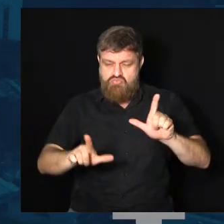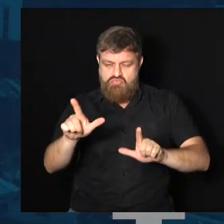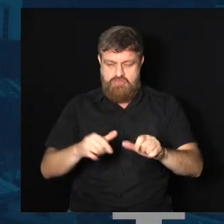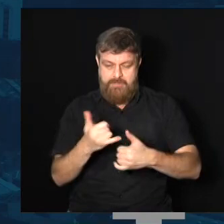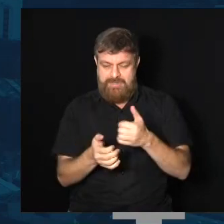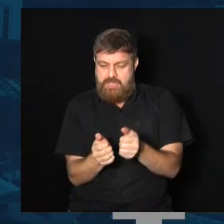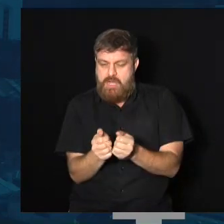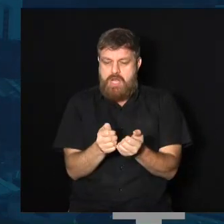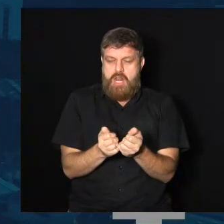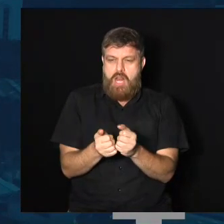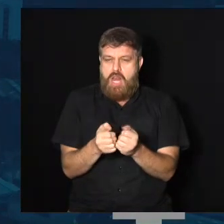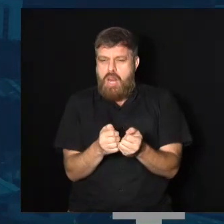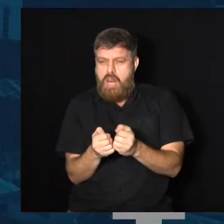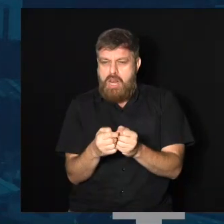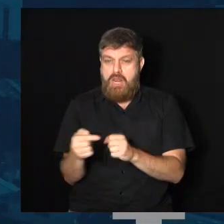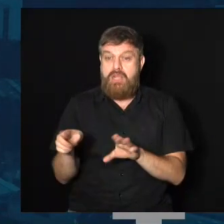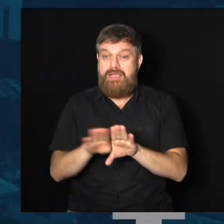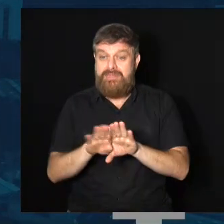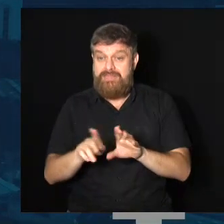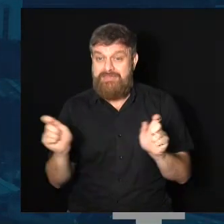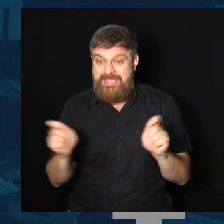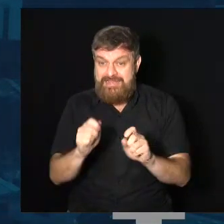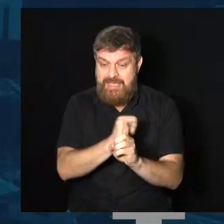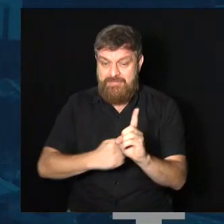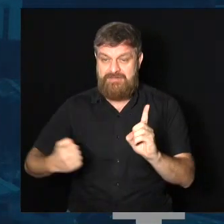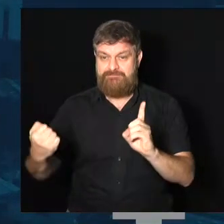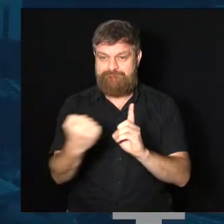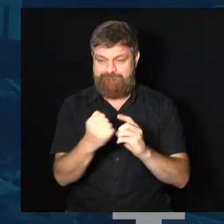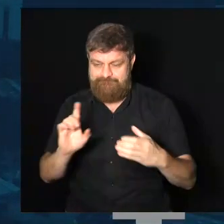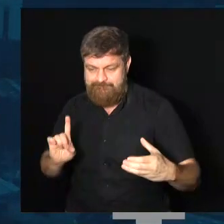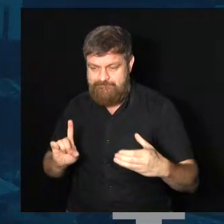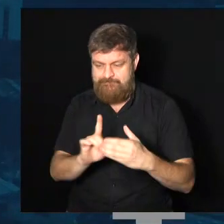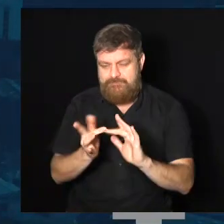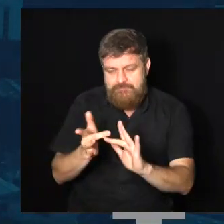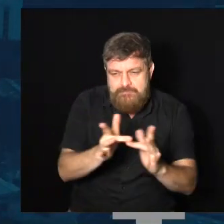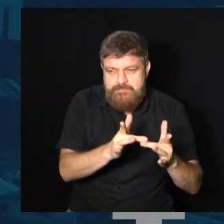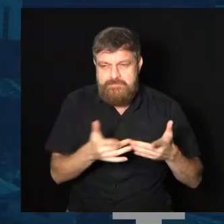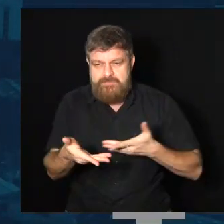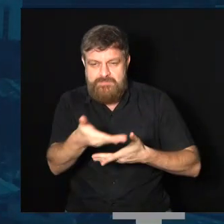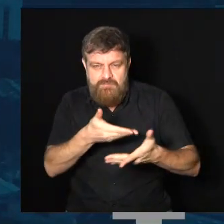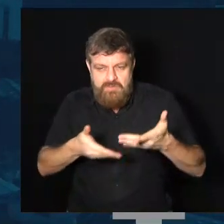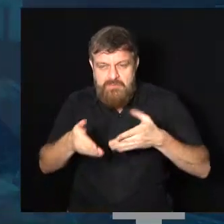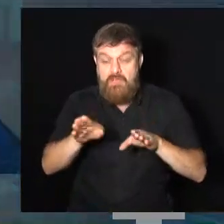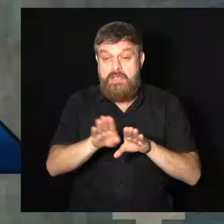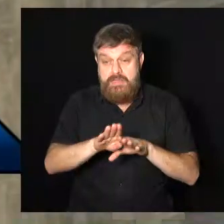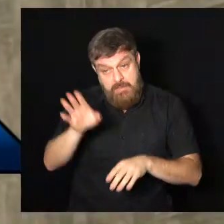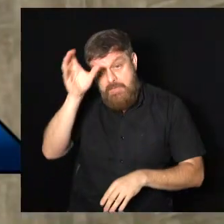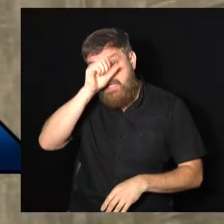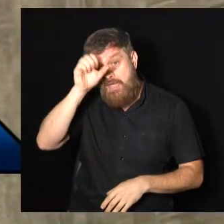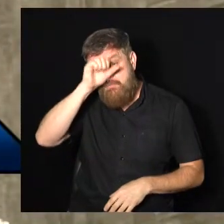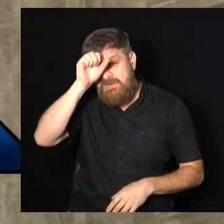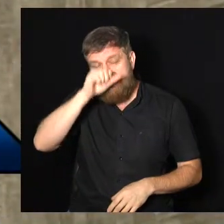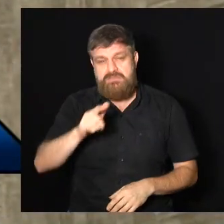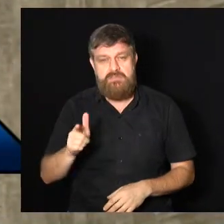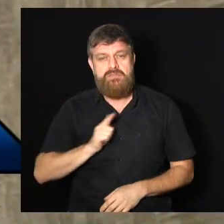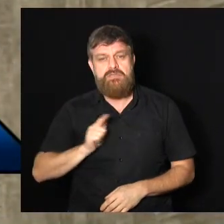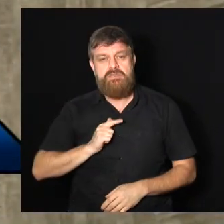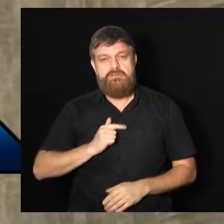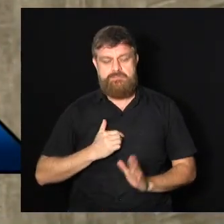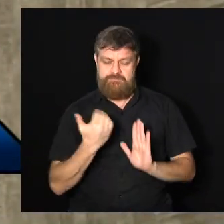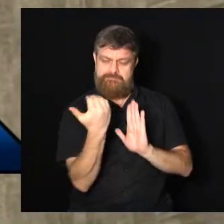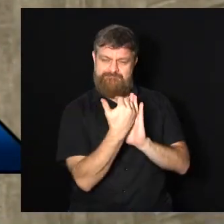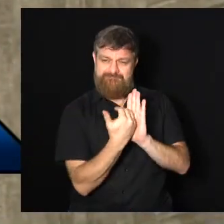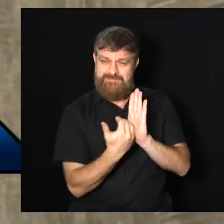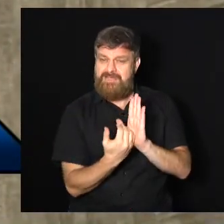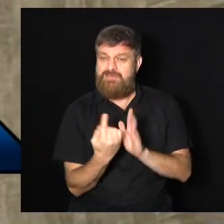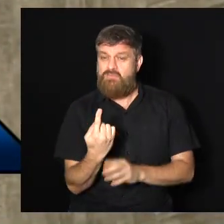eletrônicos podem ser ferramentas de socialização, diversão e até de aprendizagem. Serão definidas